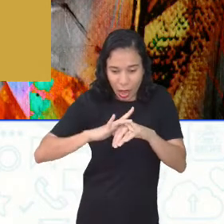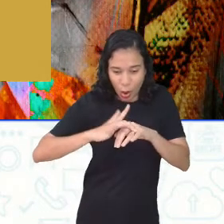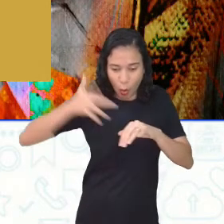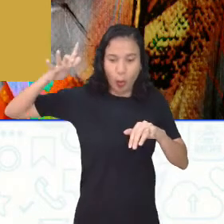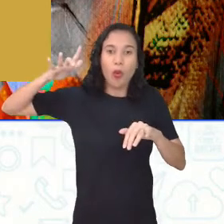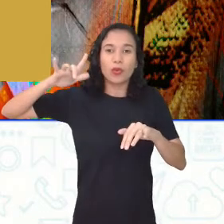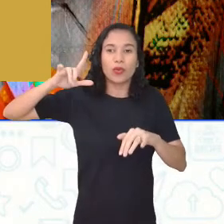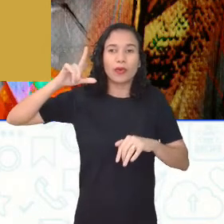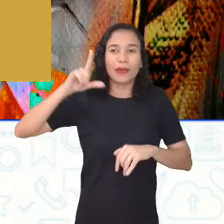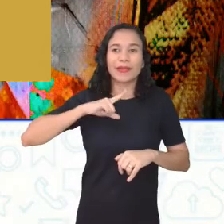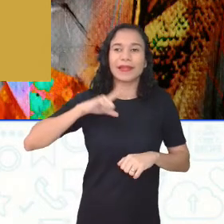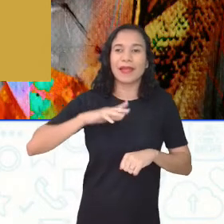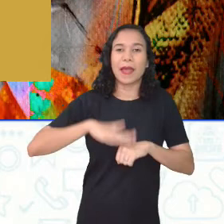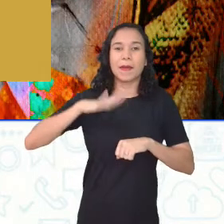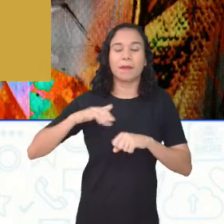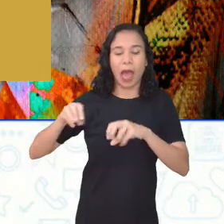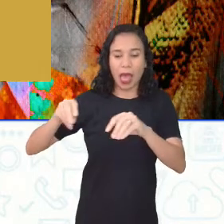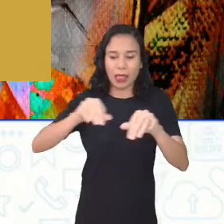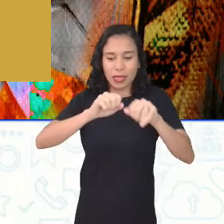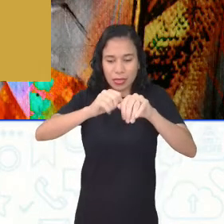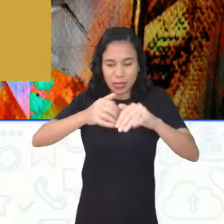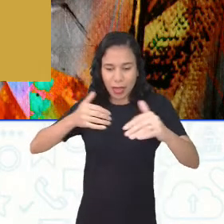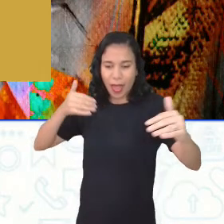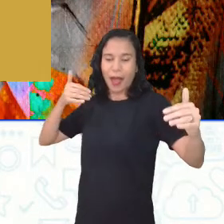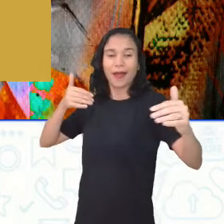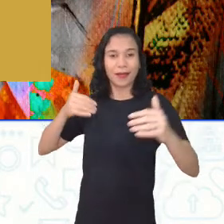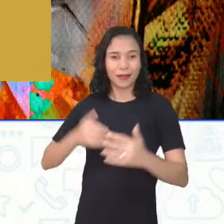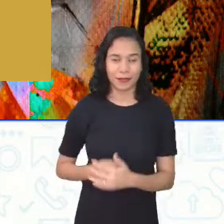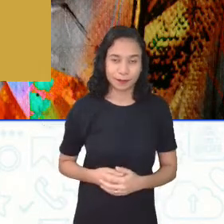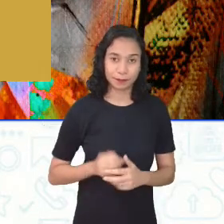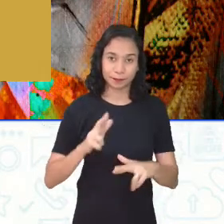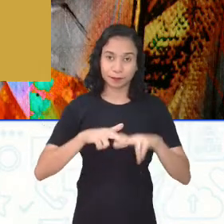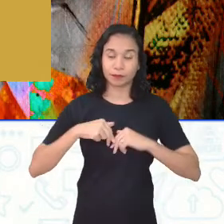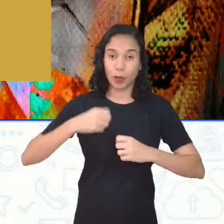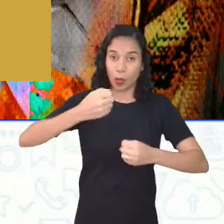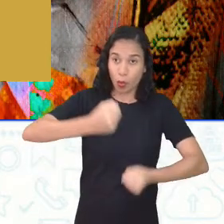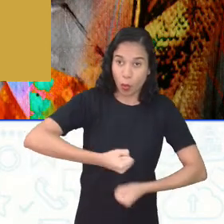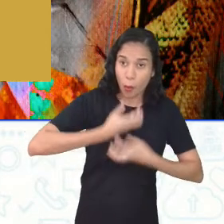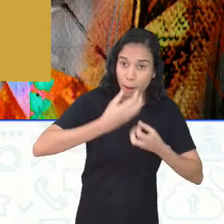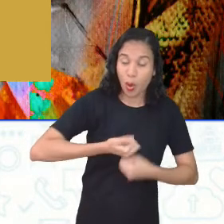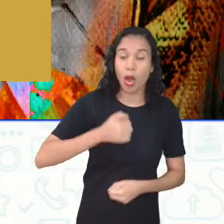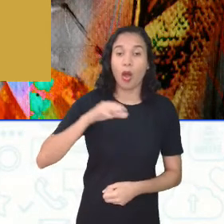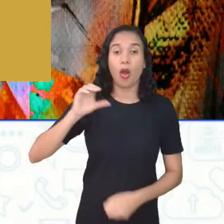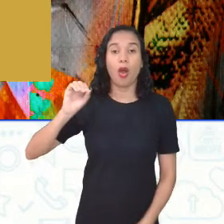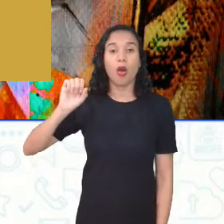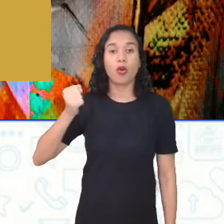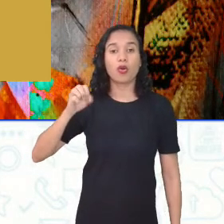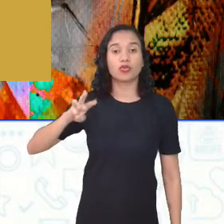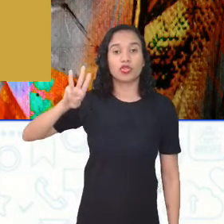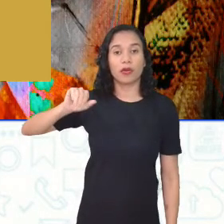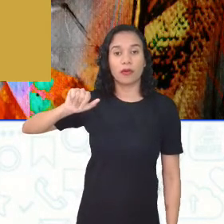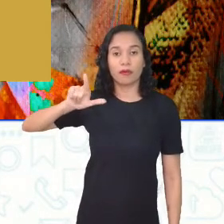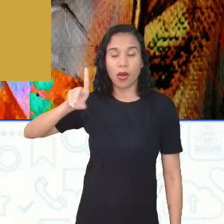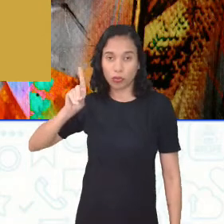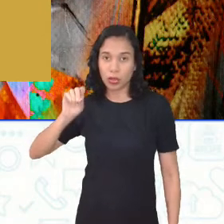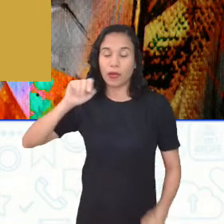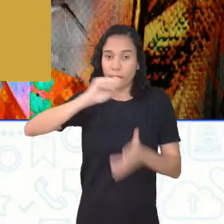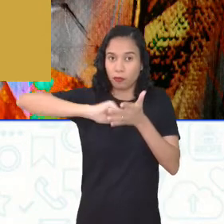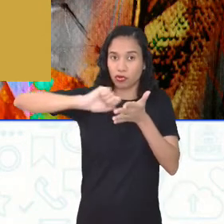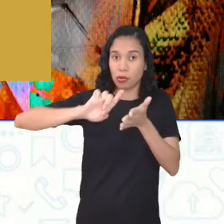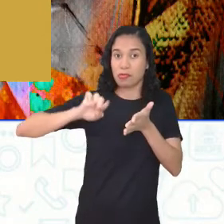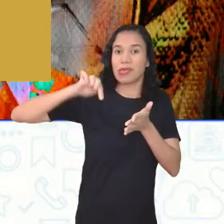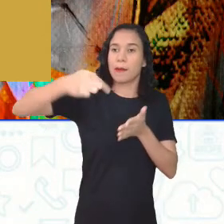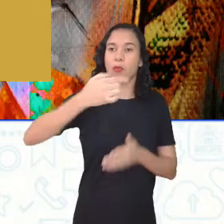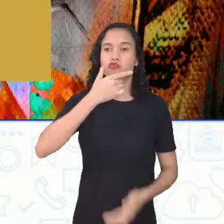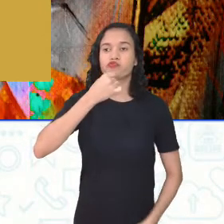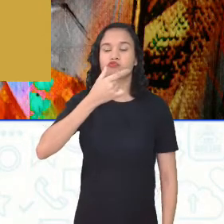minha terra tem mais terra. Então, o poema de Oswald de Andrade, que é posterior ao de Gonçalves Dias, vai